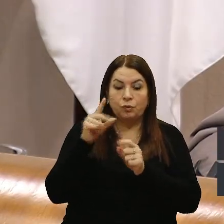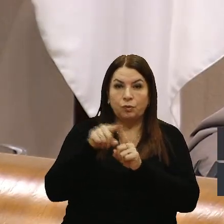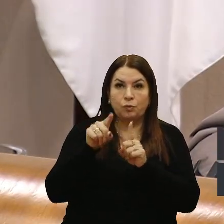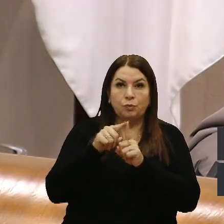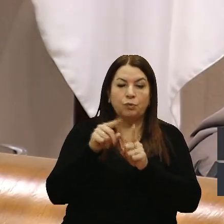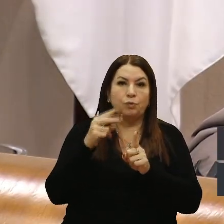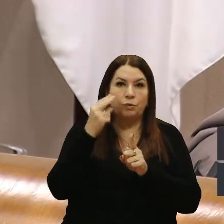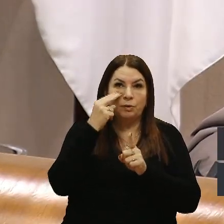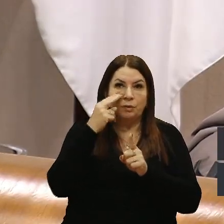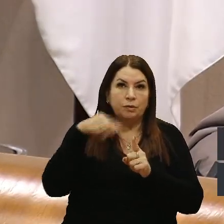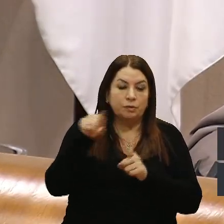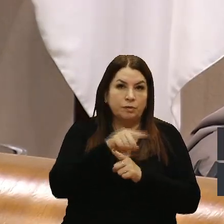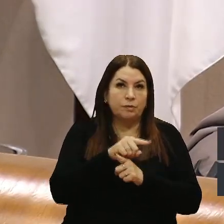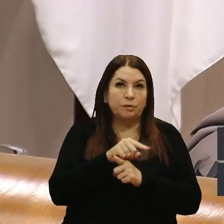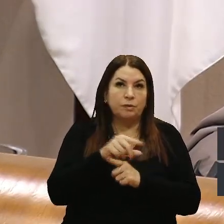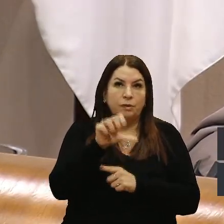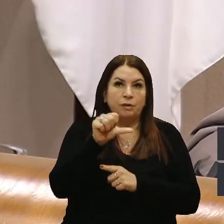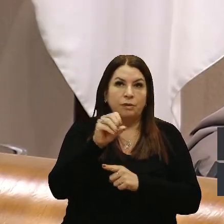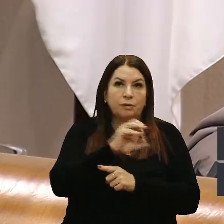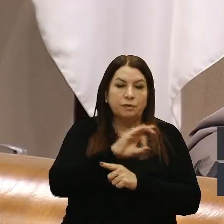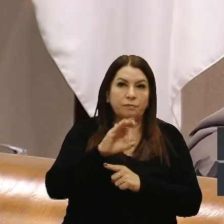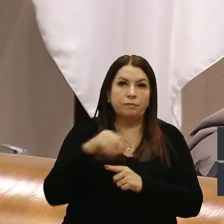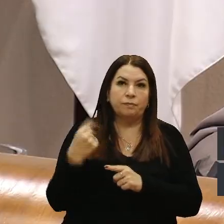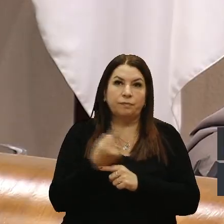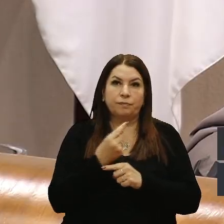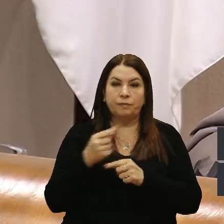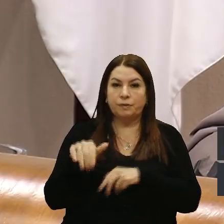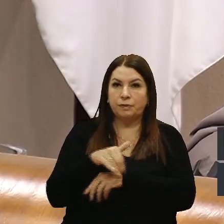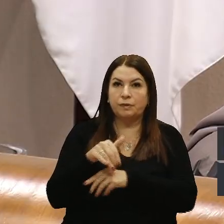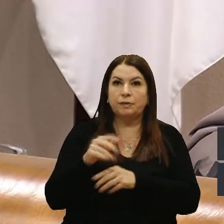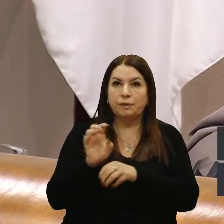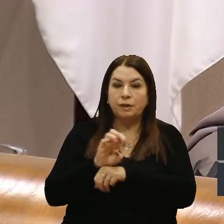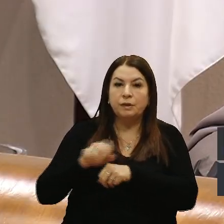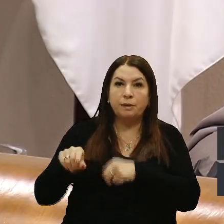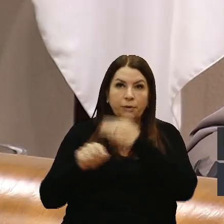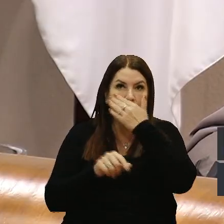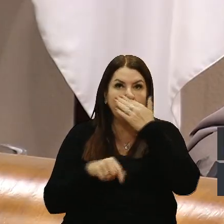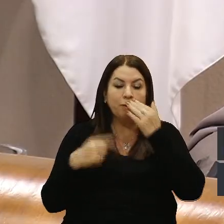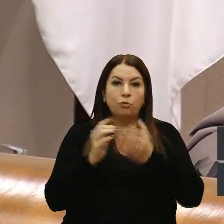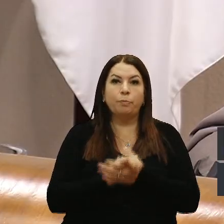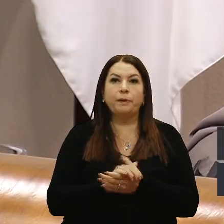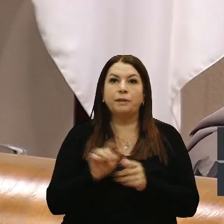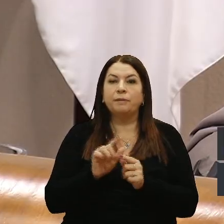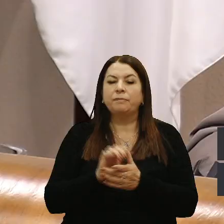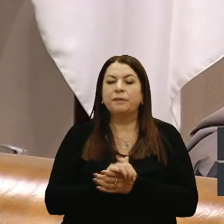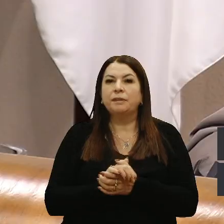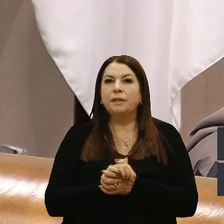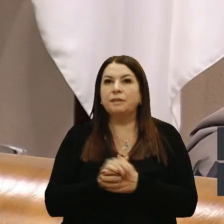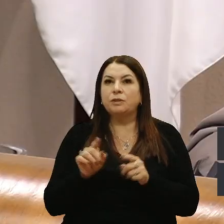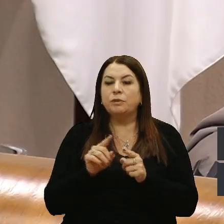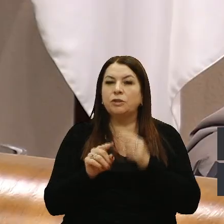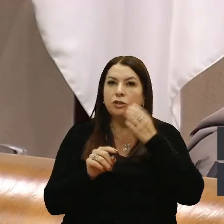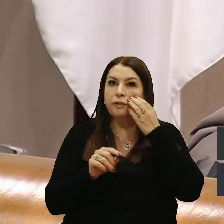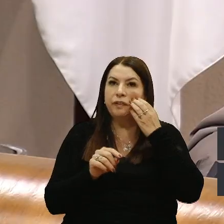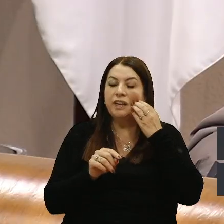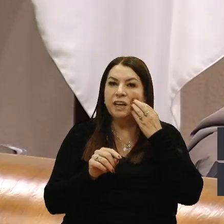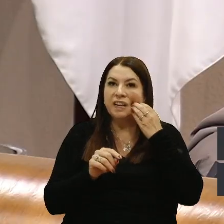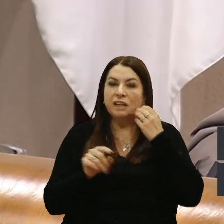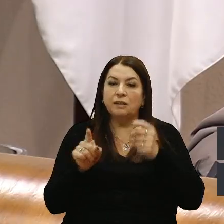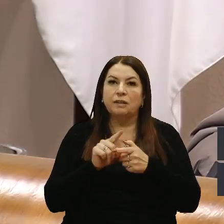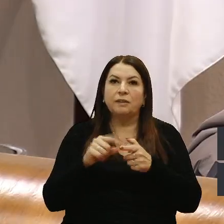Bom, primeiro nós entregamos 90% das rodovias do Estado, com uma suposta obrigação